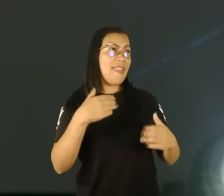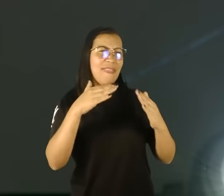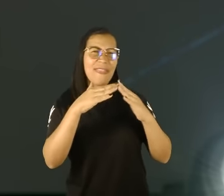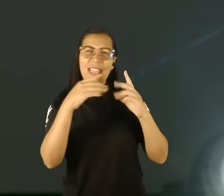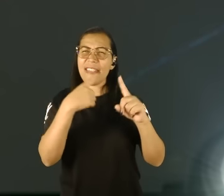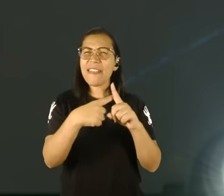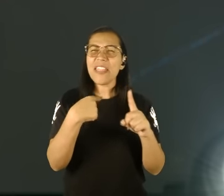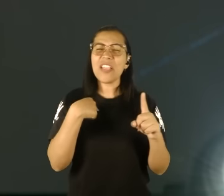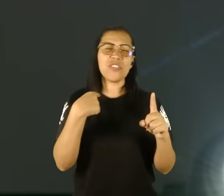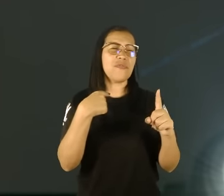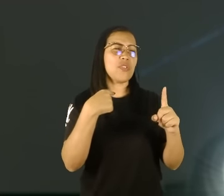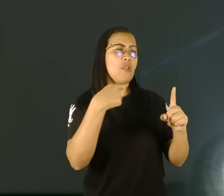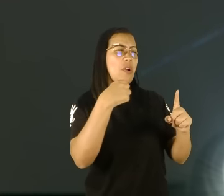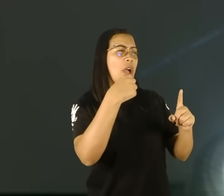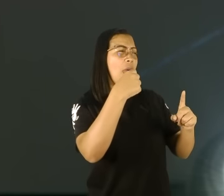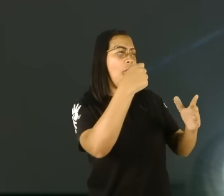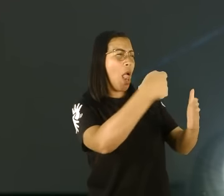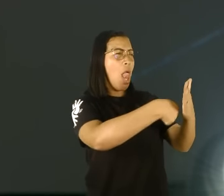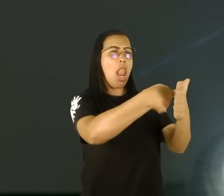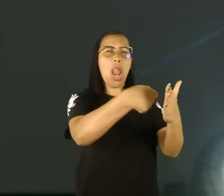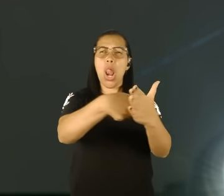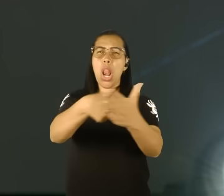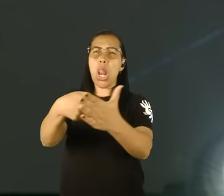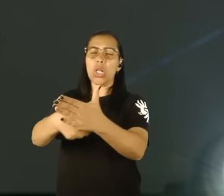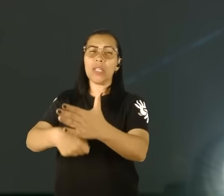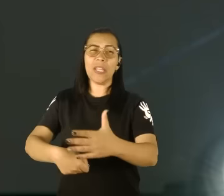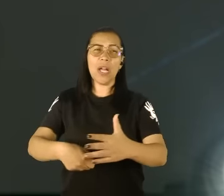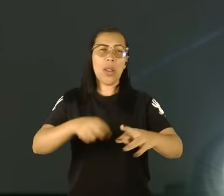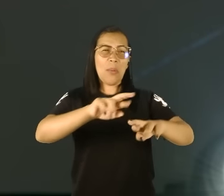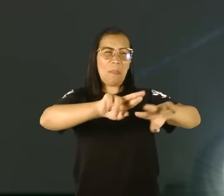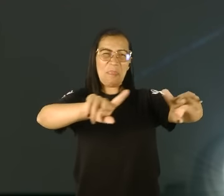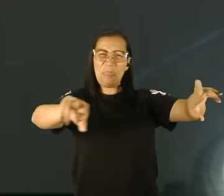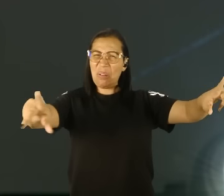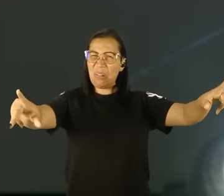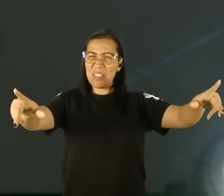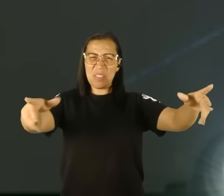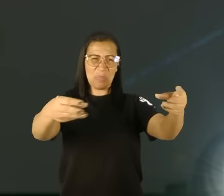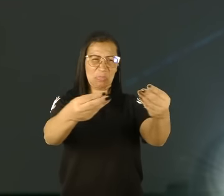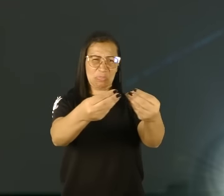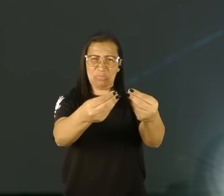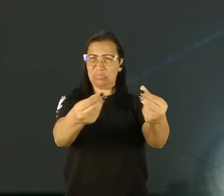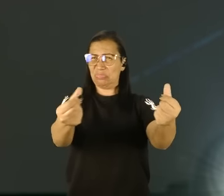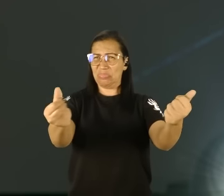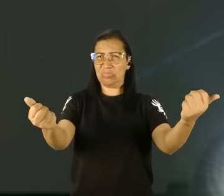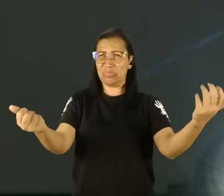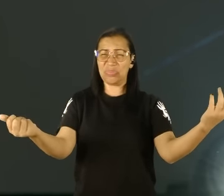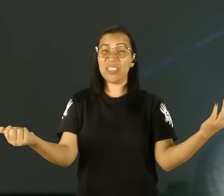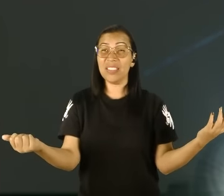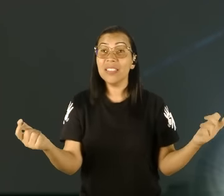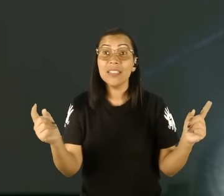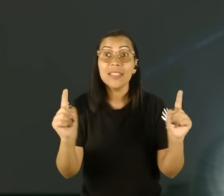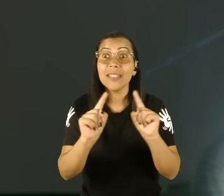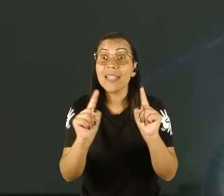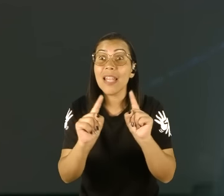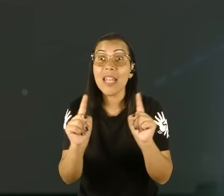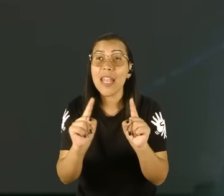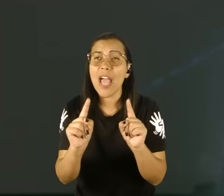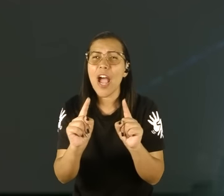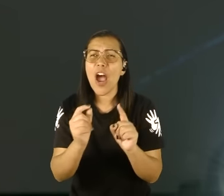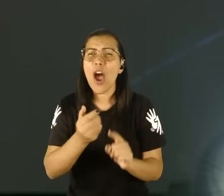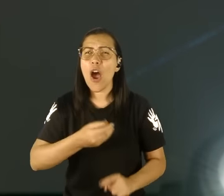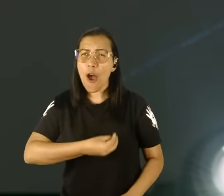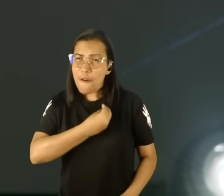Você precisa entender que o lugar para onde Deus vai te colocar, o diabo não vai tirar, e elevador não vai te fazer entender para onde Deus vai levar.